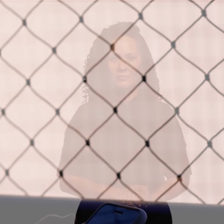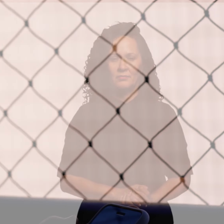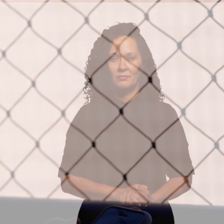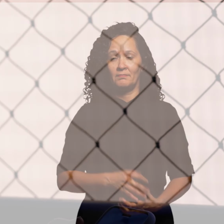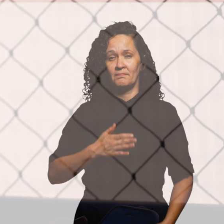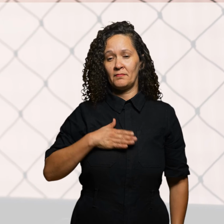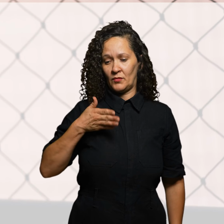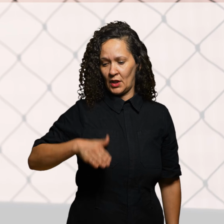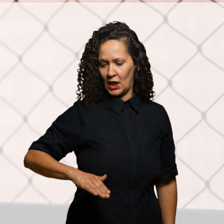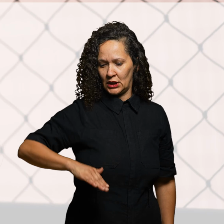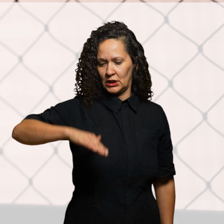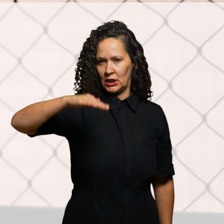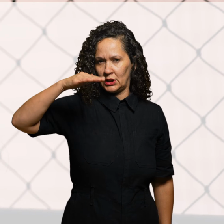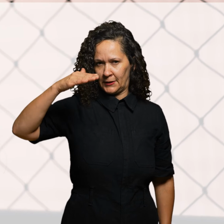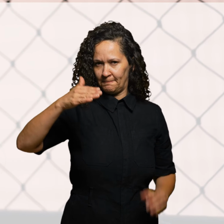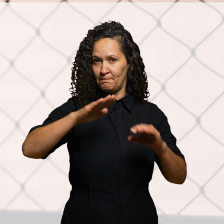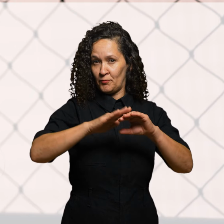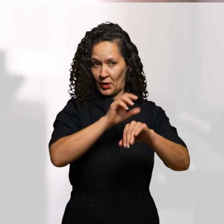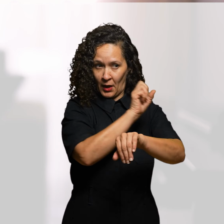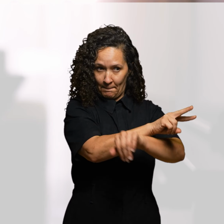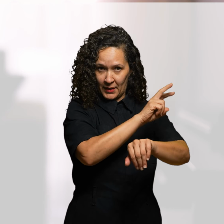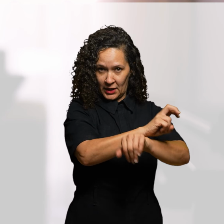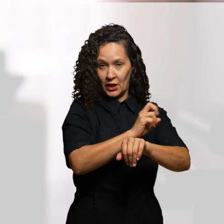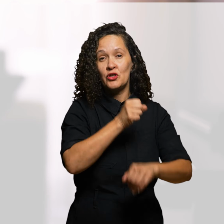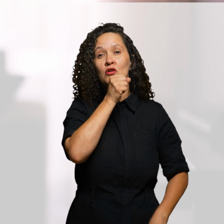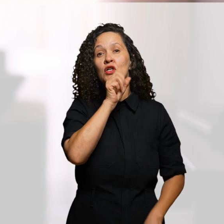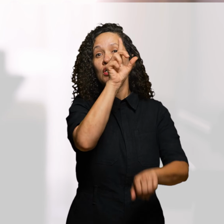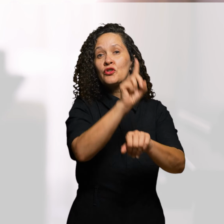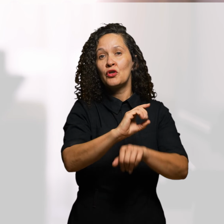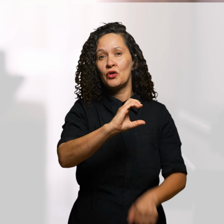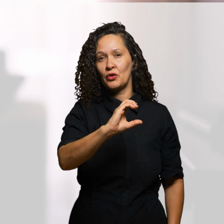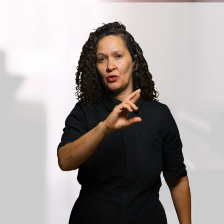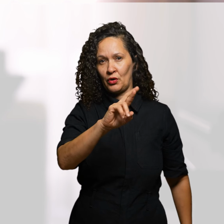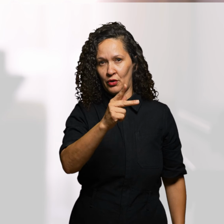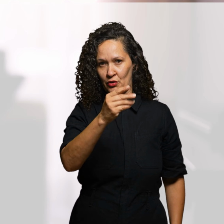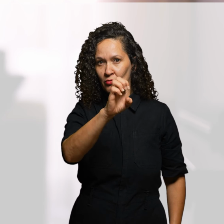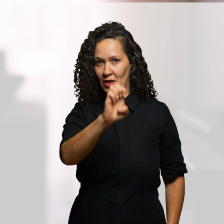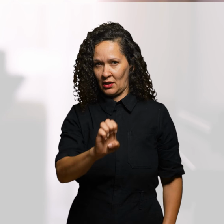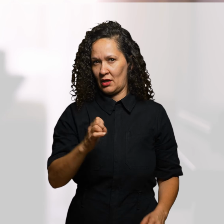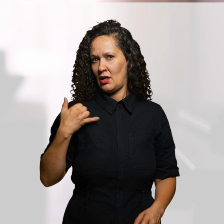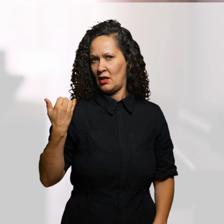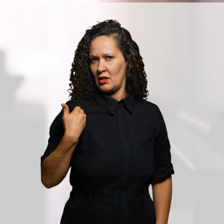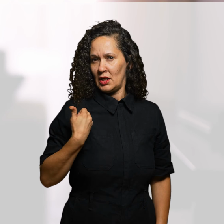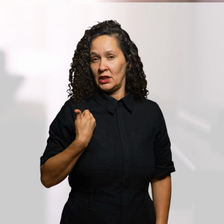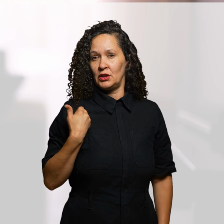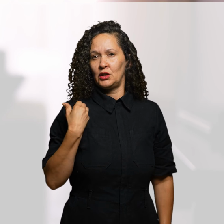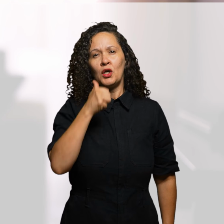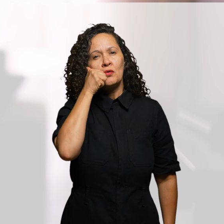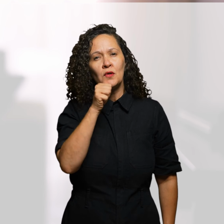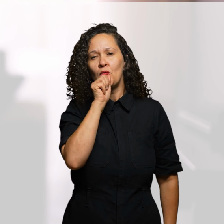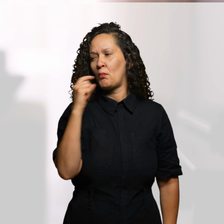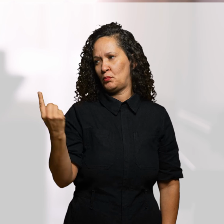Eu fui criada dentro de uma creche, onde minha avó era diretora de uma creche de crianças, filhas de mães solteiras.